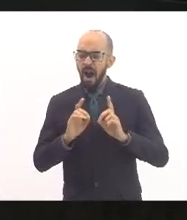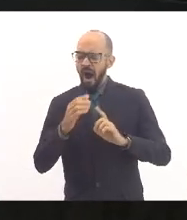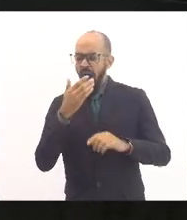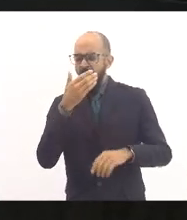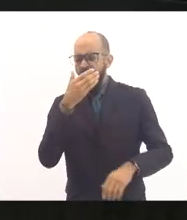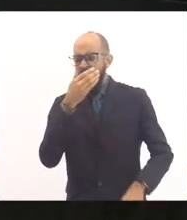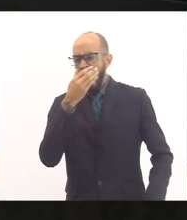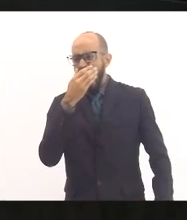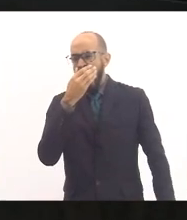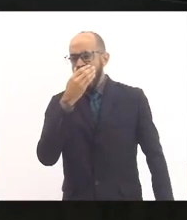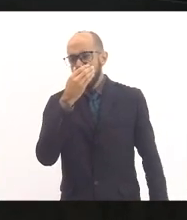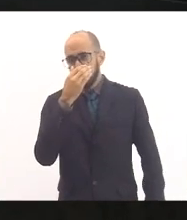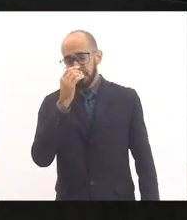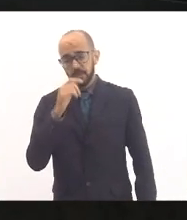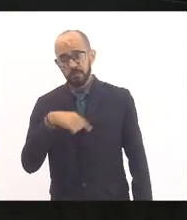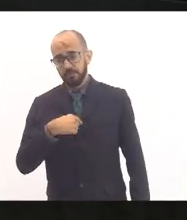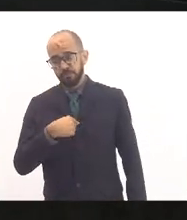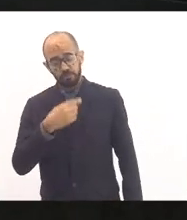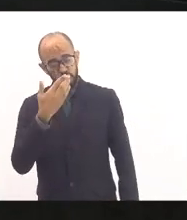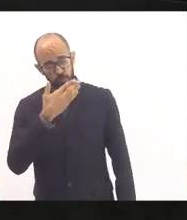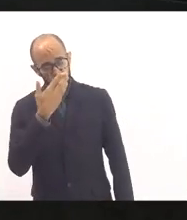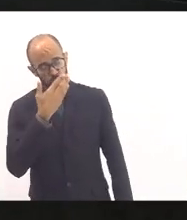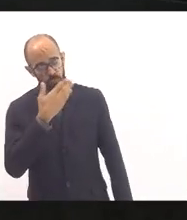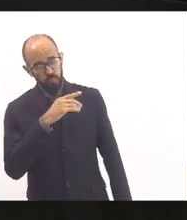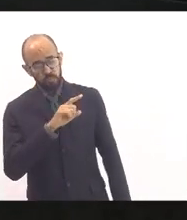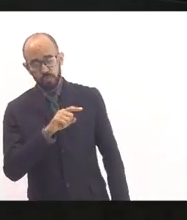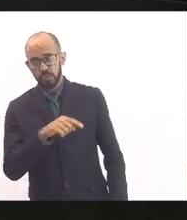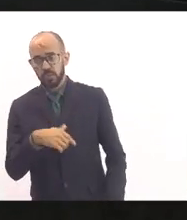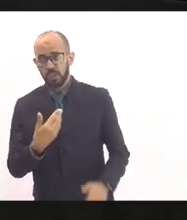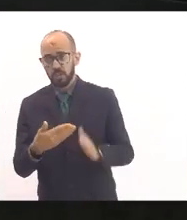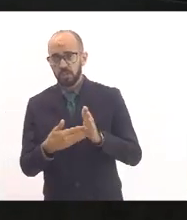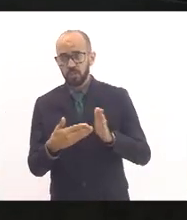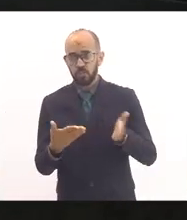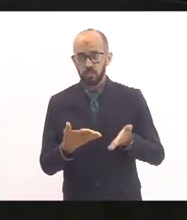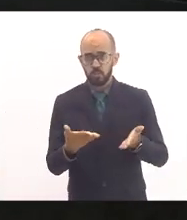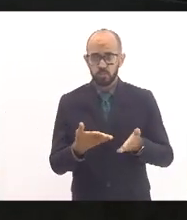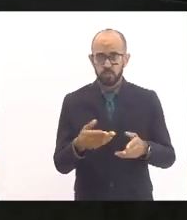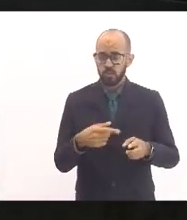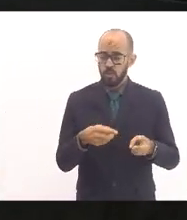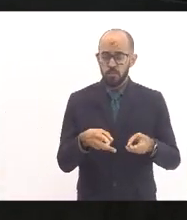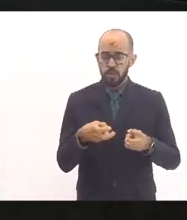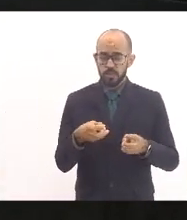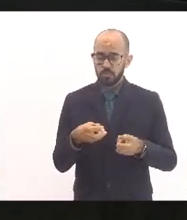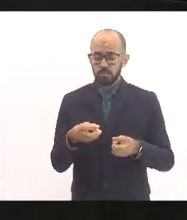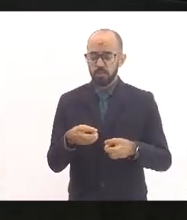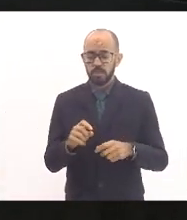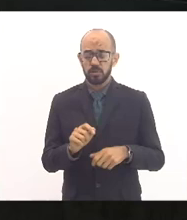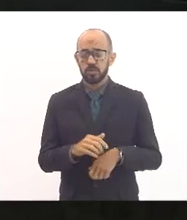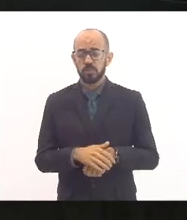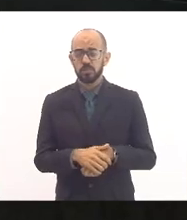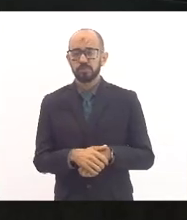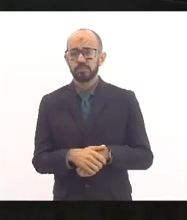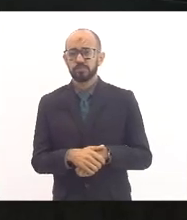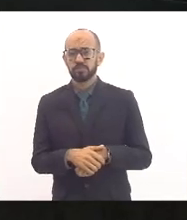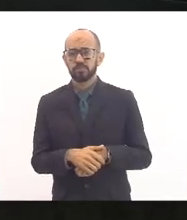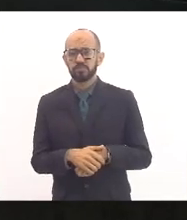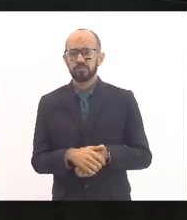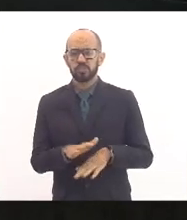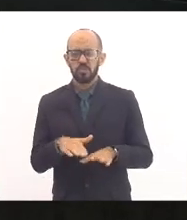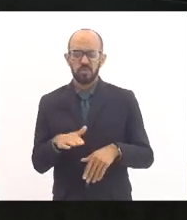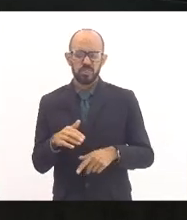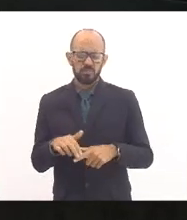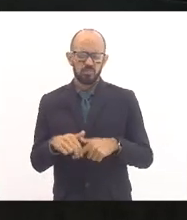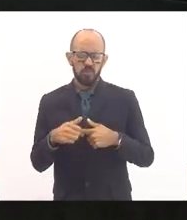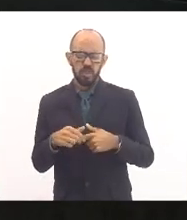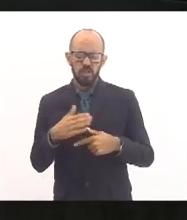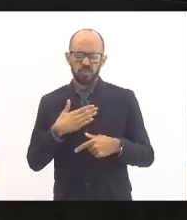e eu não vi eu não percebi de repente até pela minha